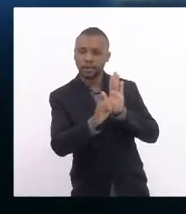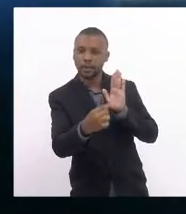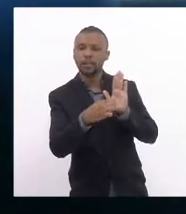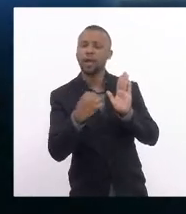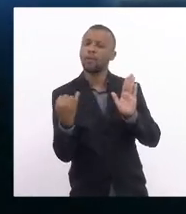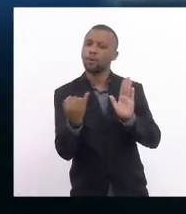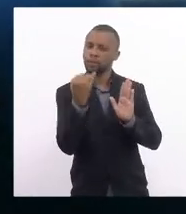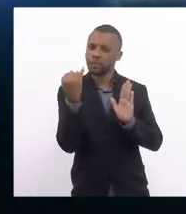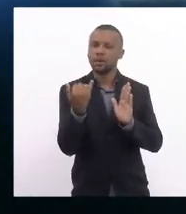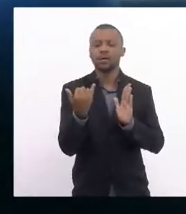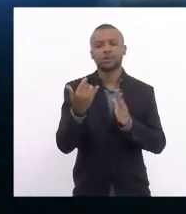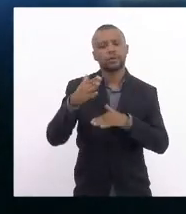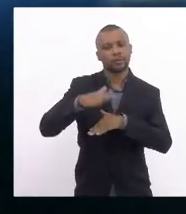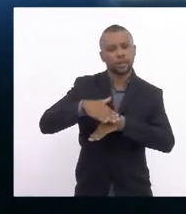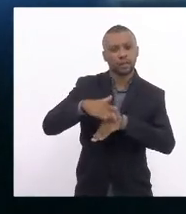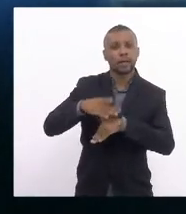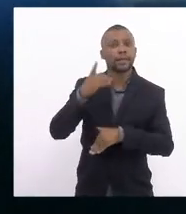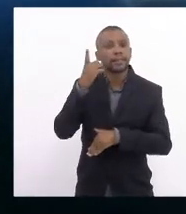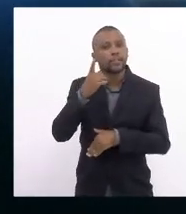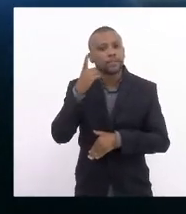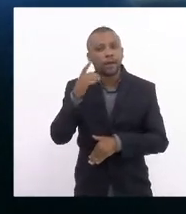não cabe